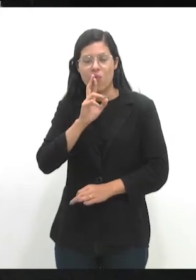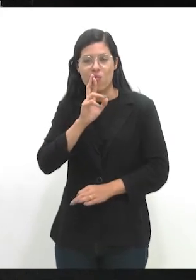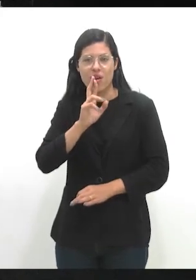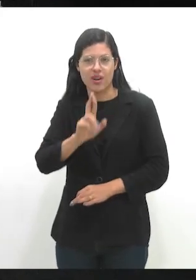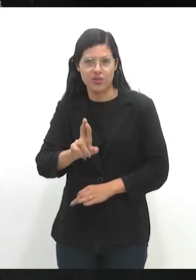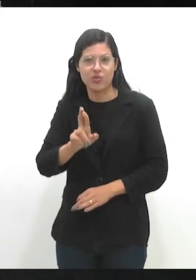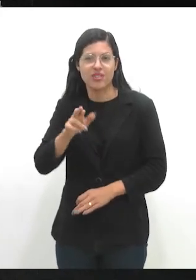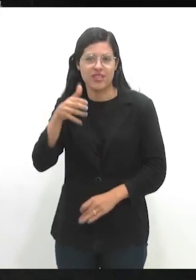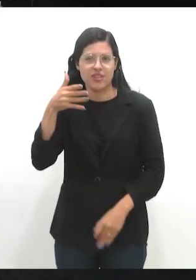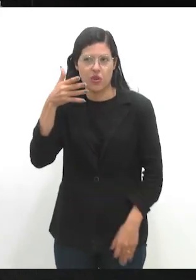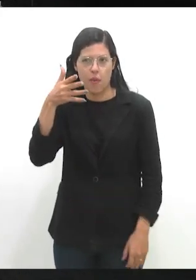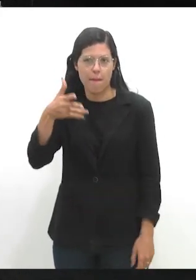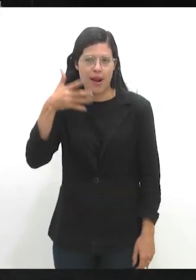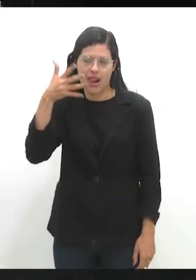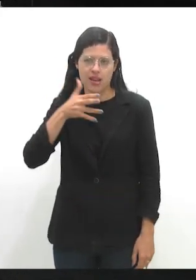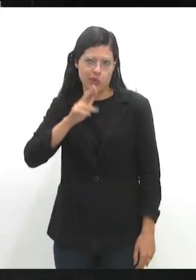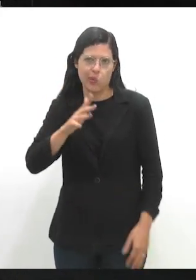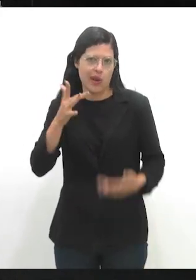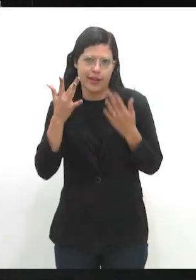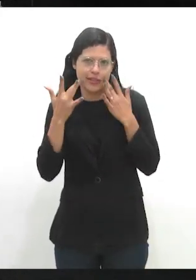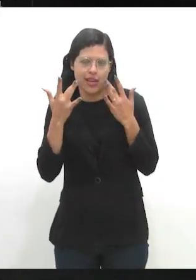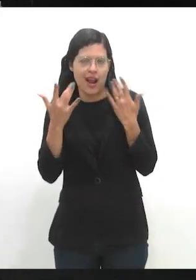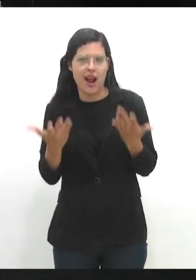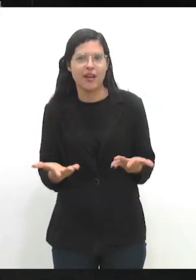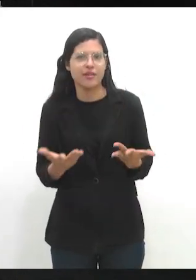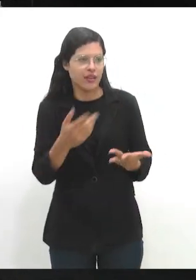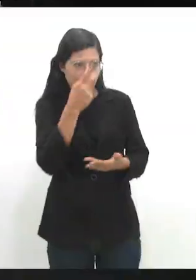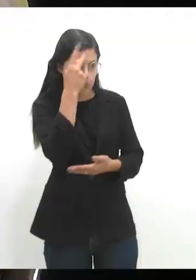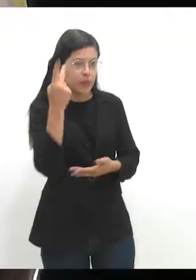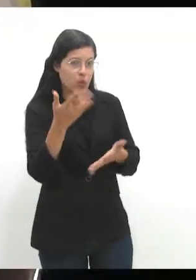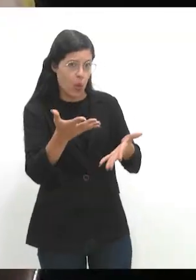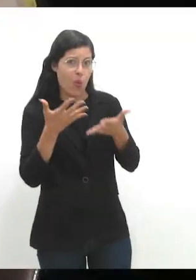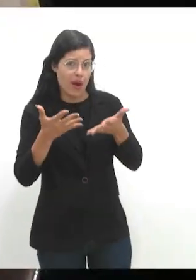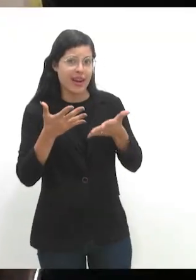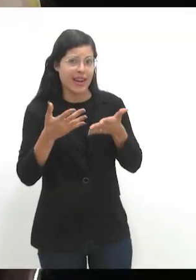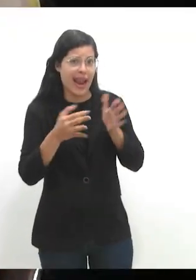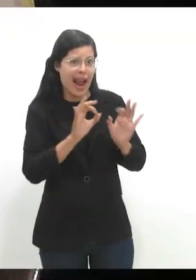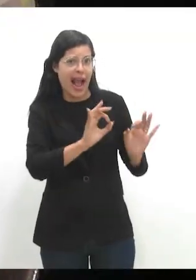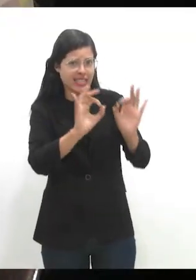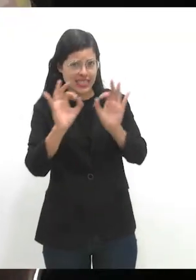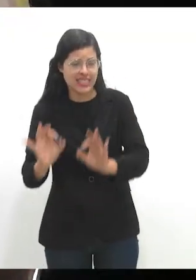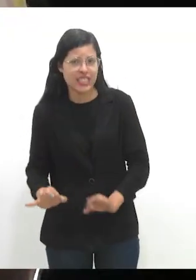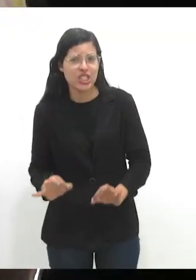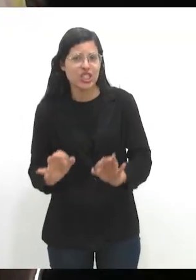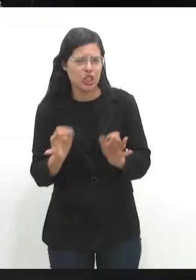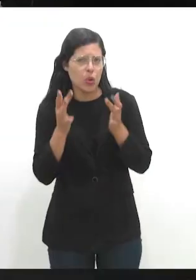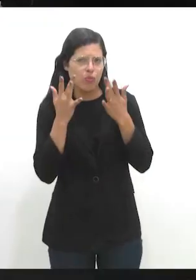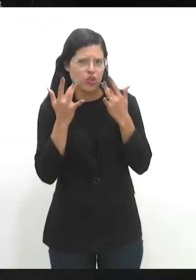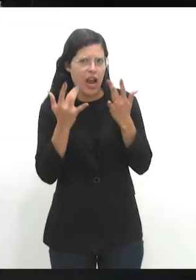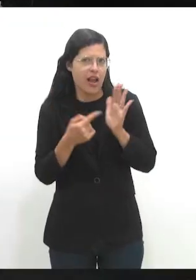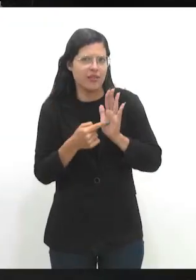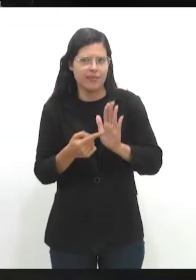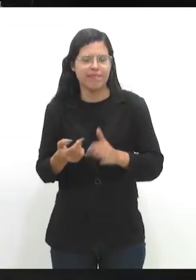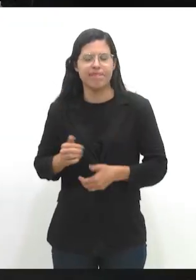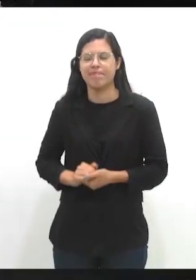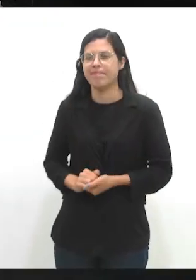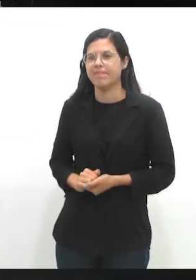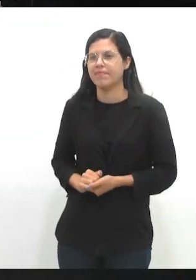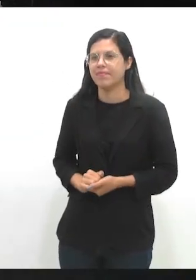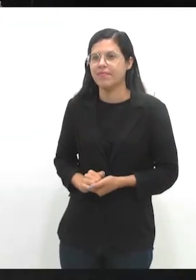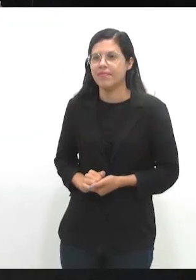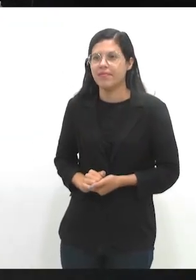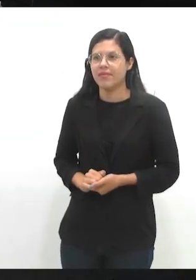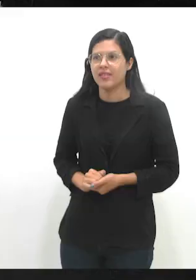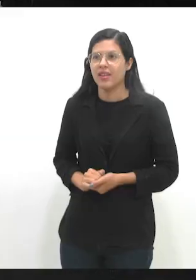E não é o que o público quer assistir. Não, quando as pessoas vão ao teatro, você quer ir para o teatro para assistir uma peça, né? E aí eu fiquei